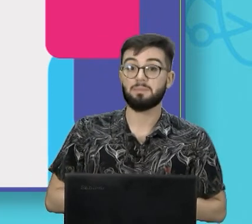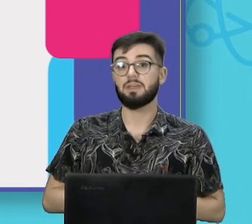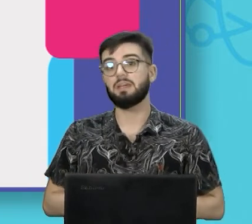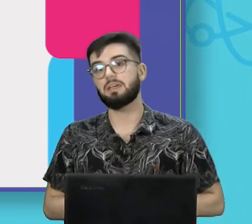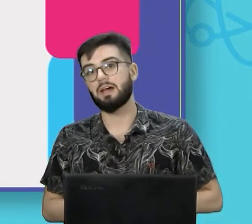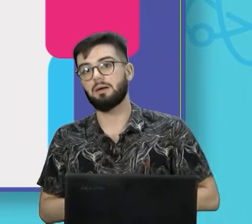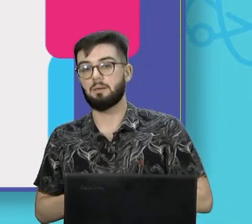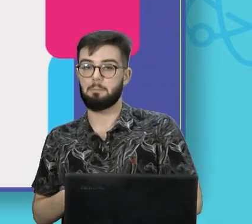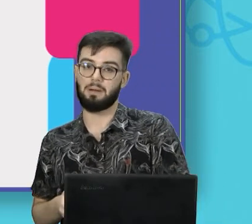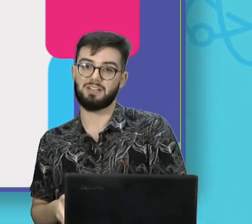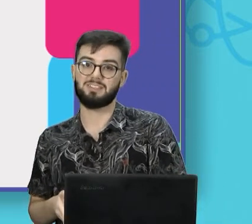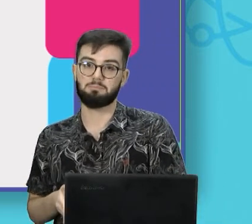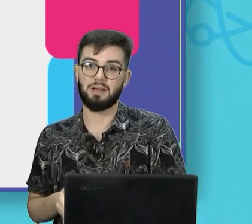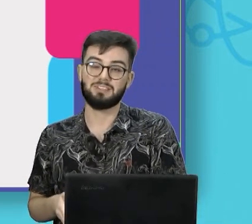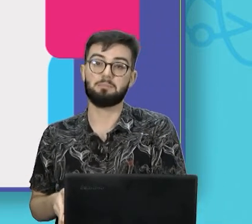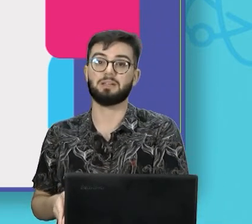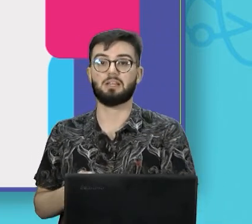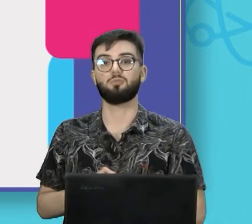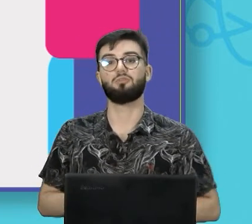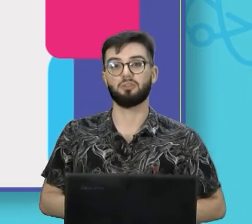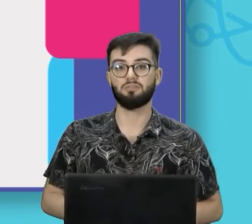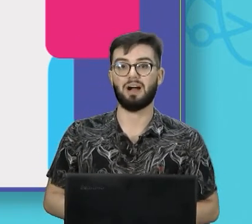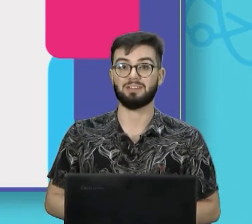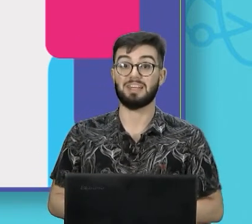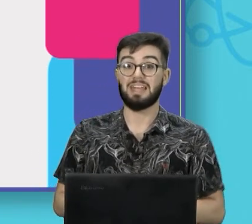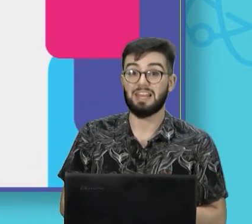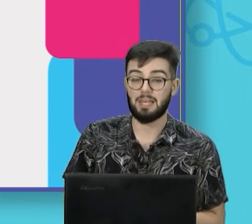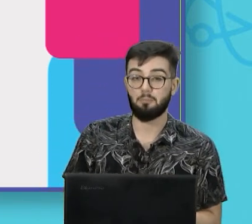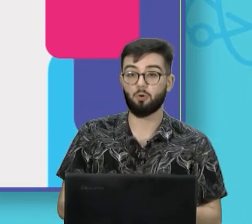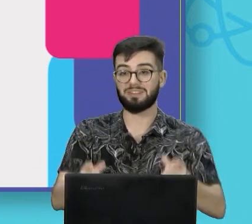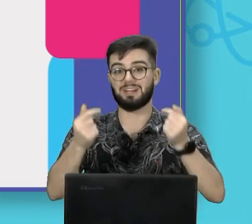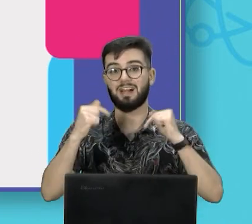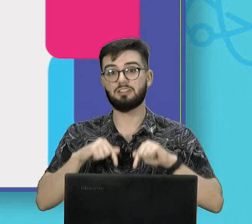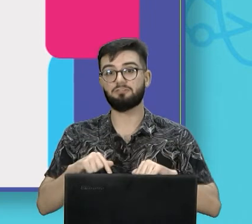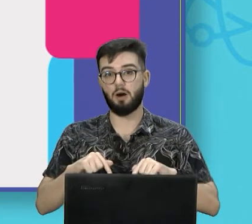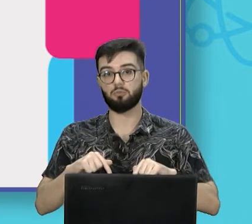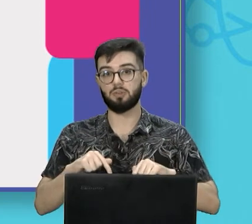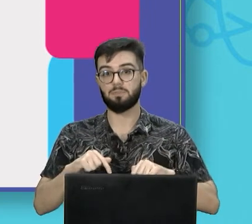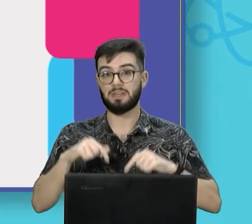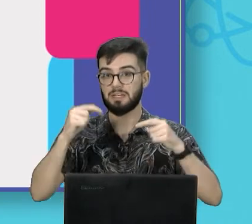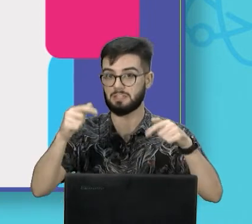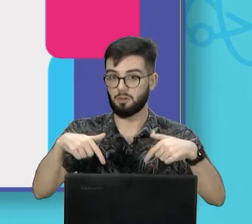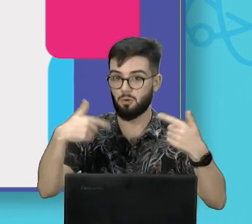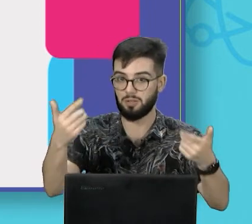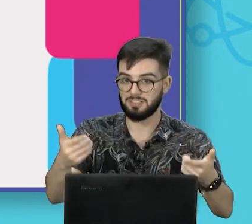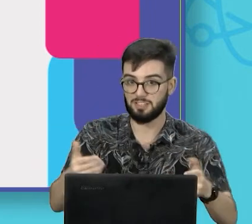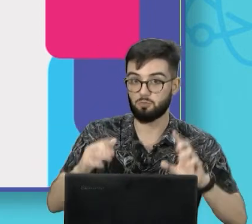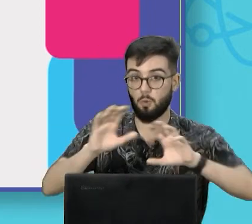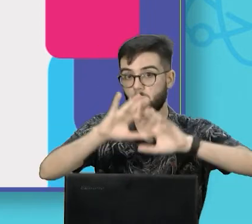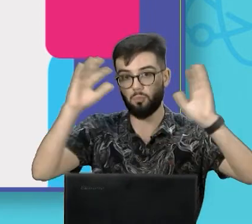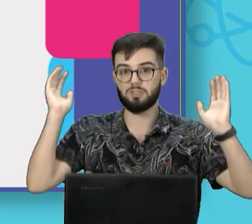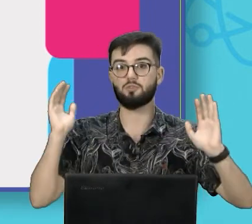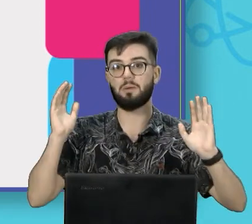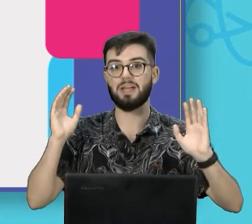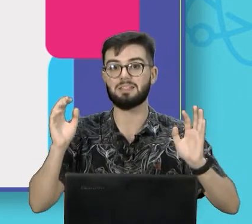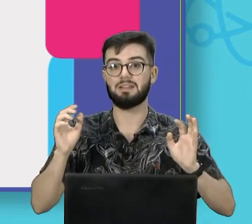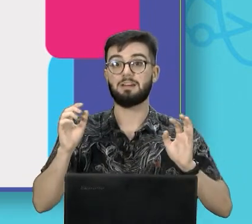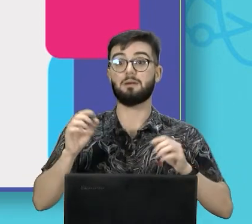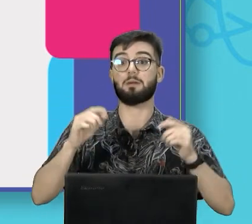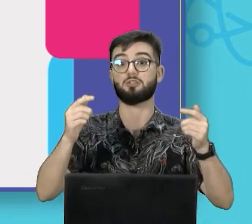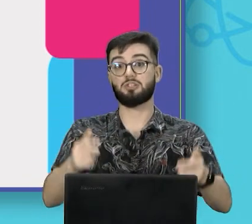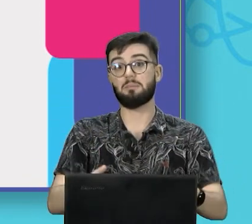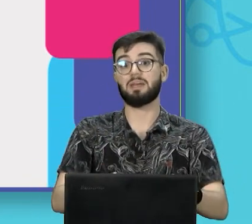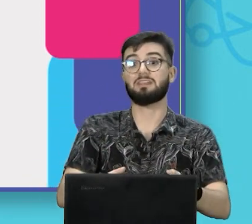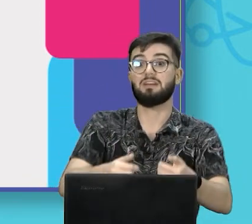integralista e que era parte participante ali do governo Vargas elaborou essa carta falsa entregou o exército como uma